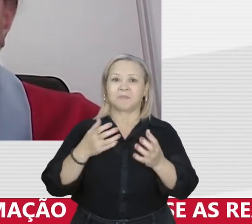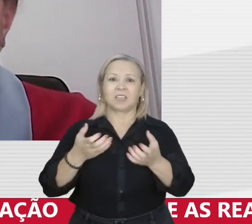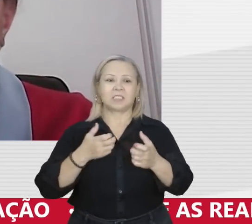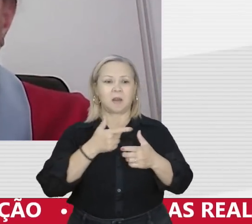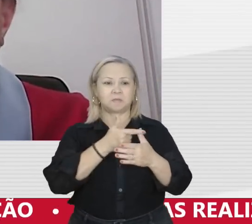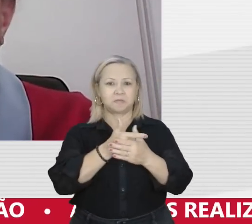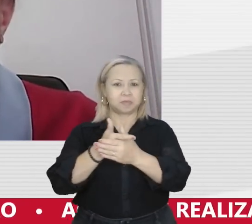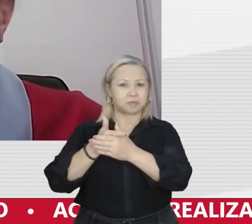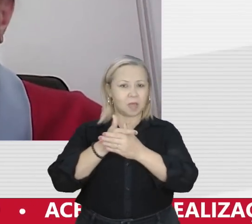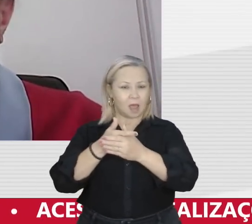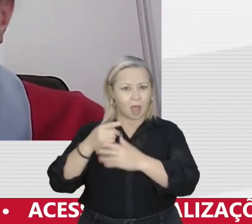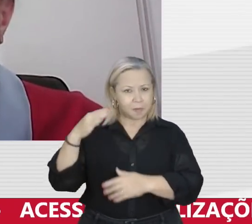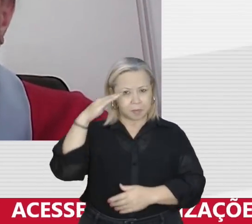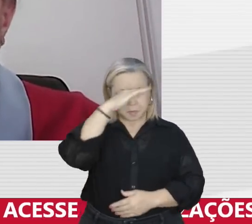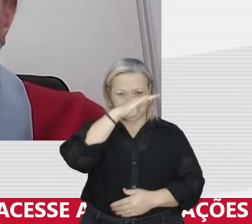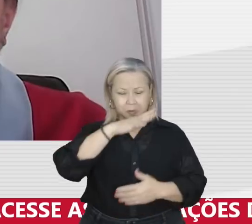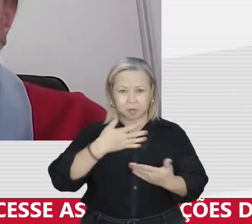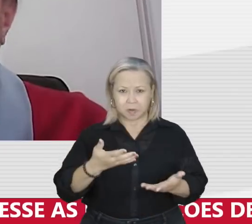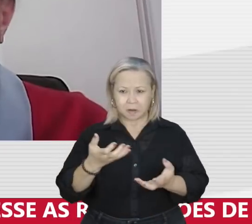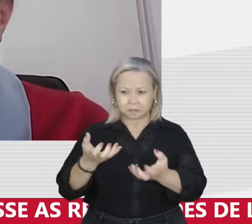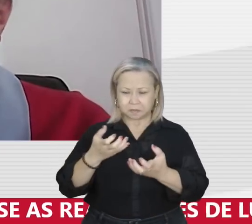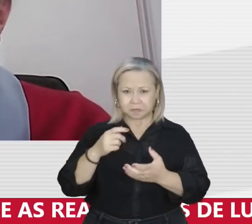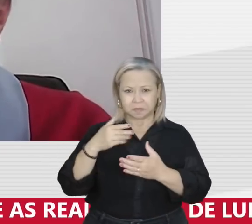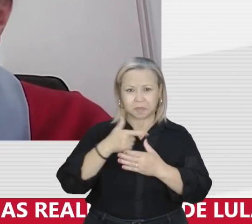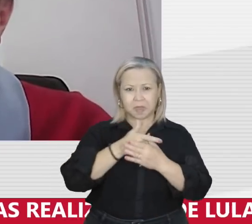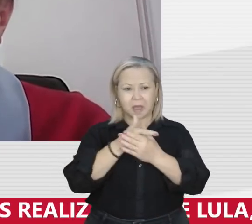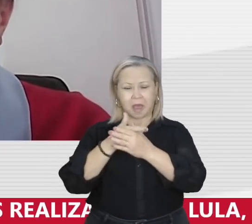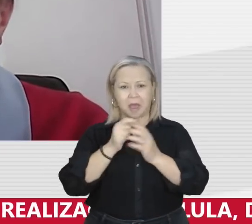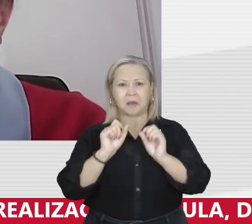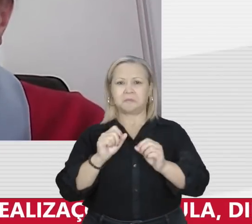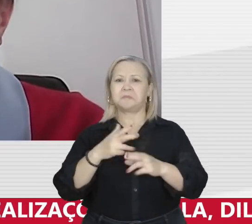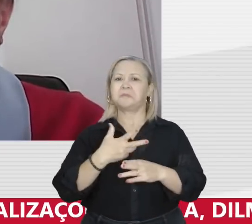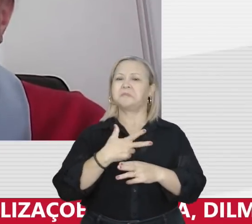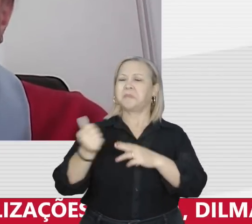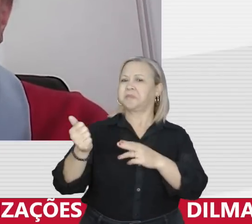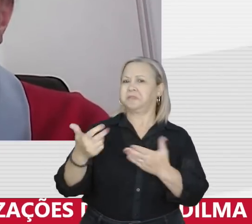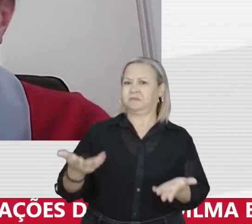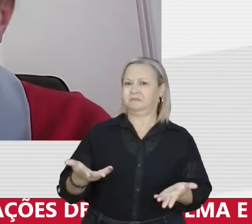do Bolsonaro pode ser ganho, né, para